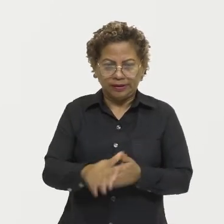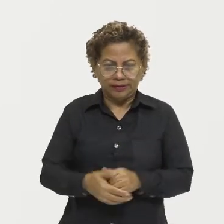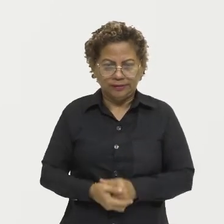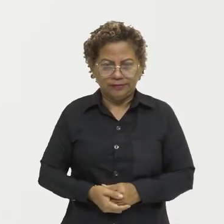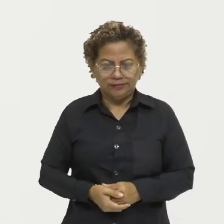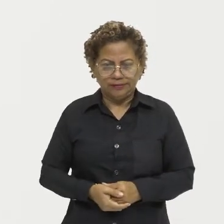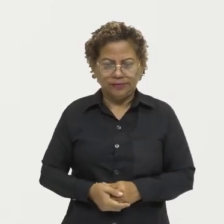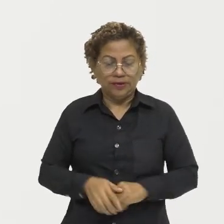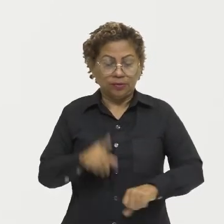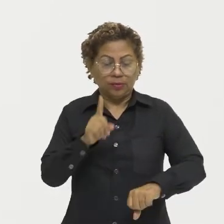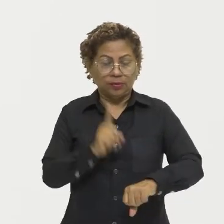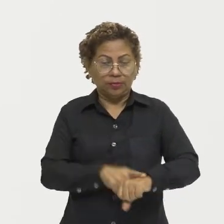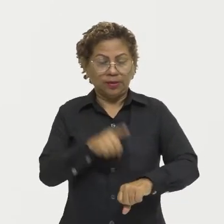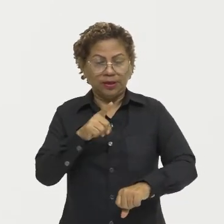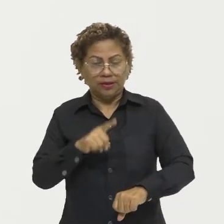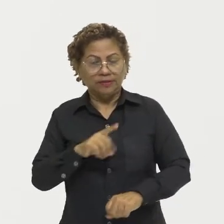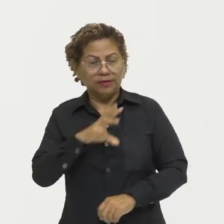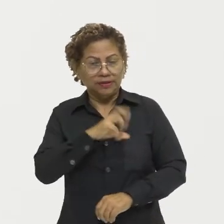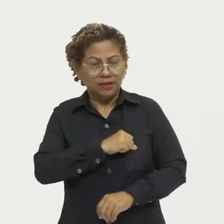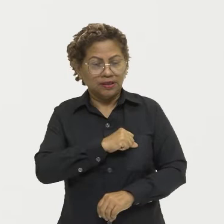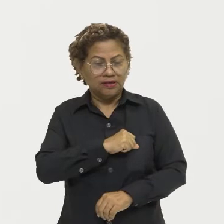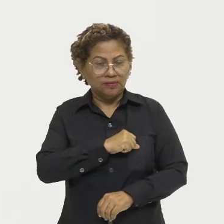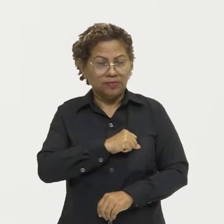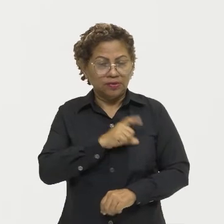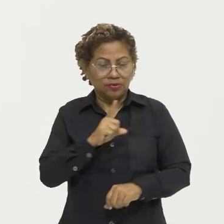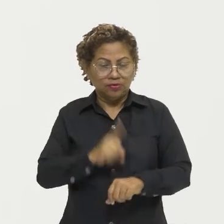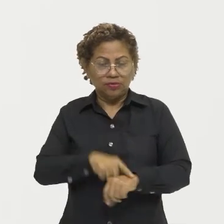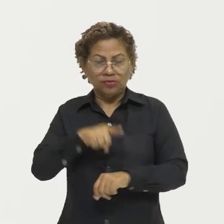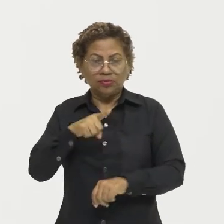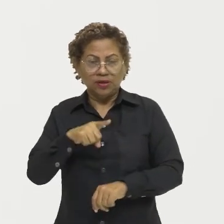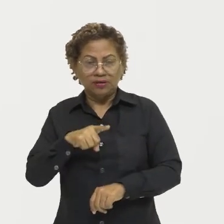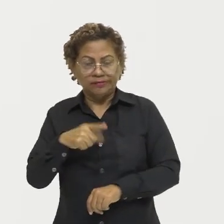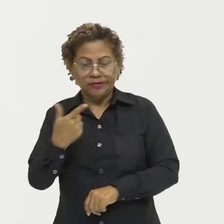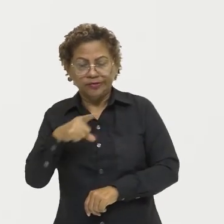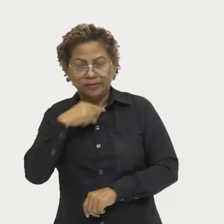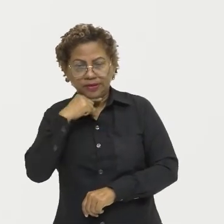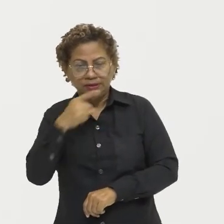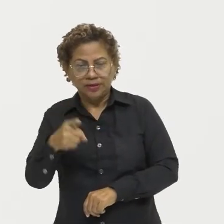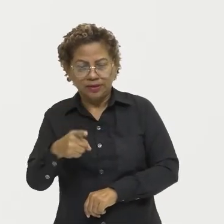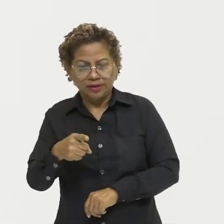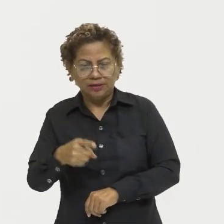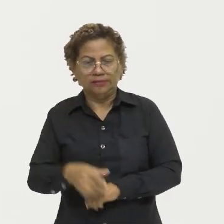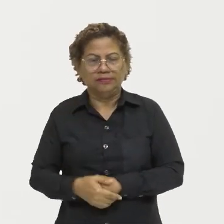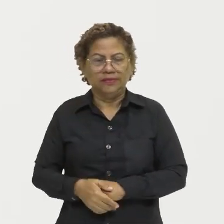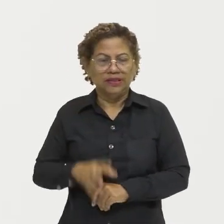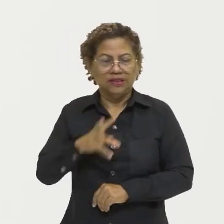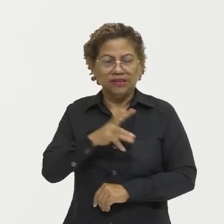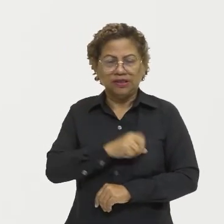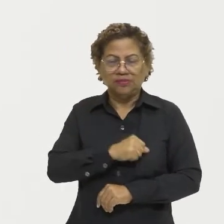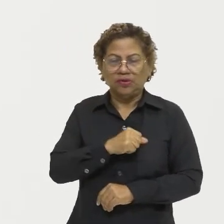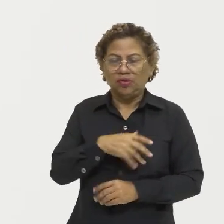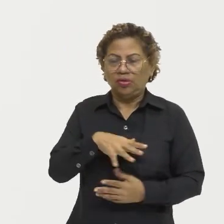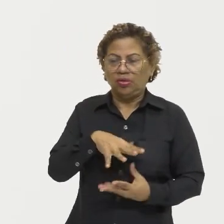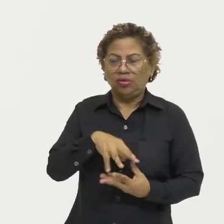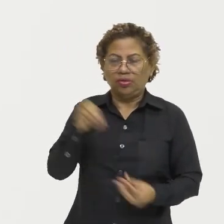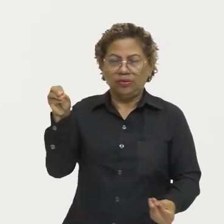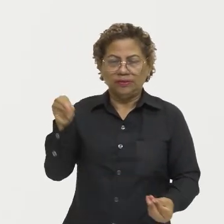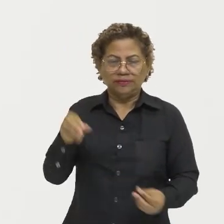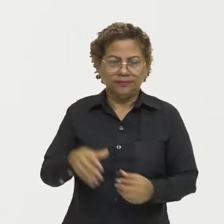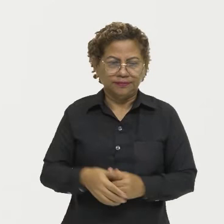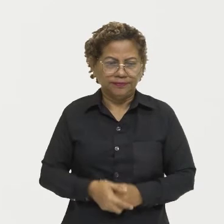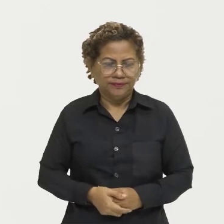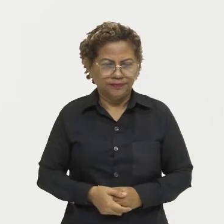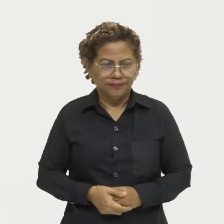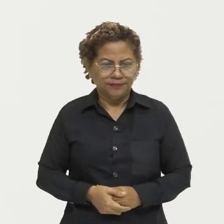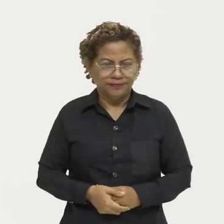não existe mais nada, né? Nada, ninguém. Amor, puro fantasma, que os passeia de